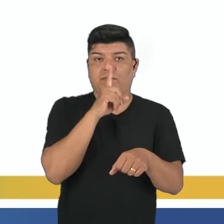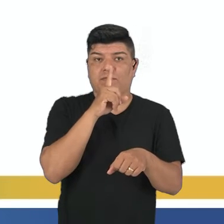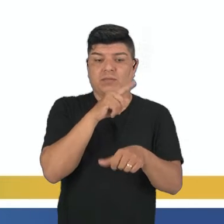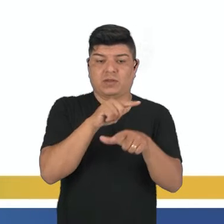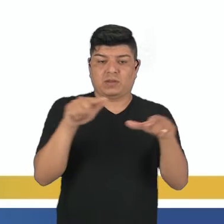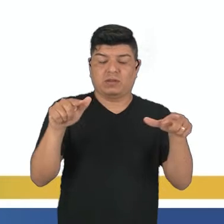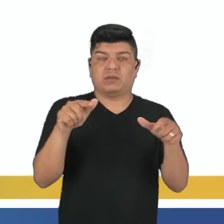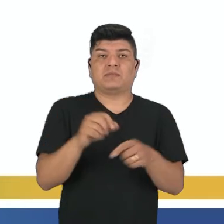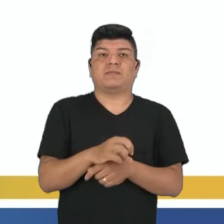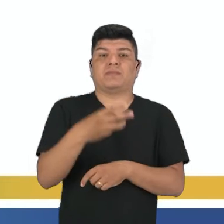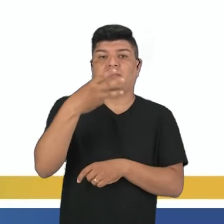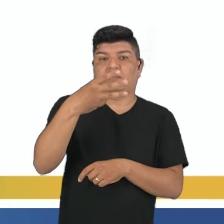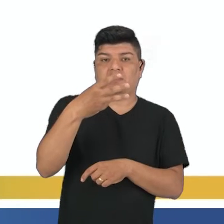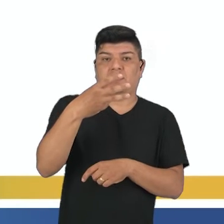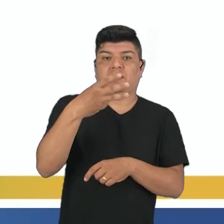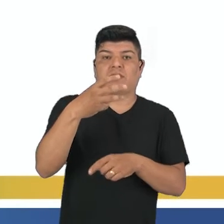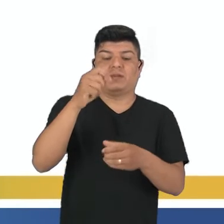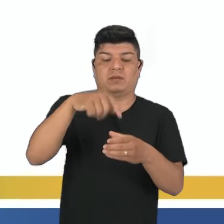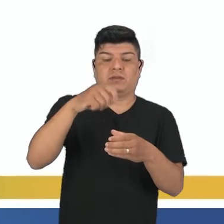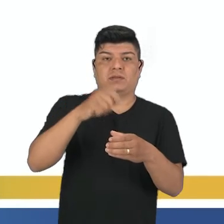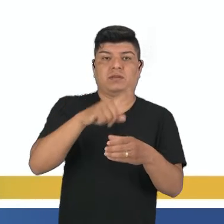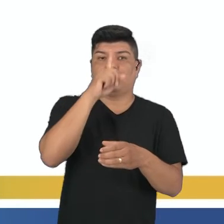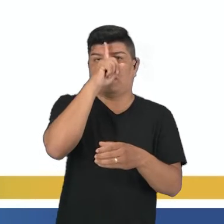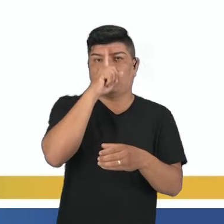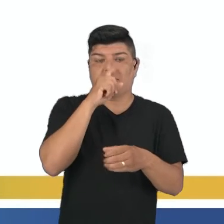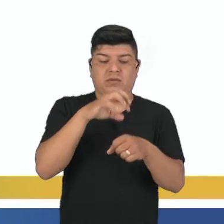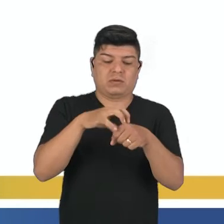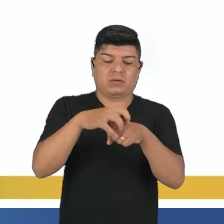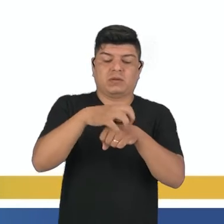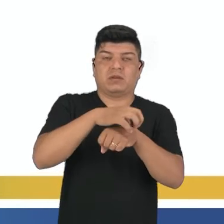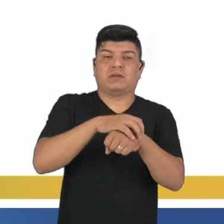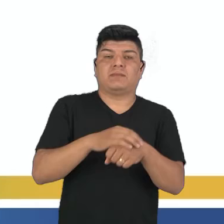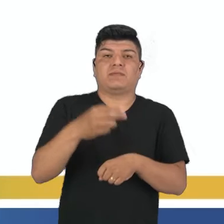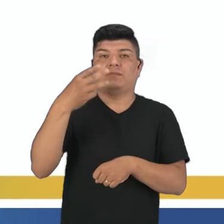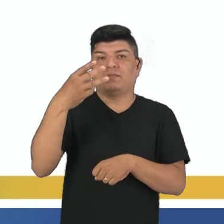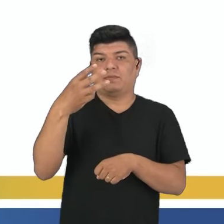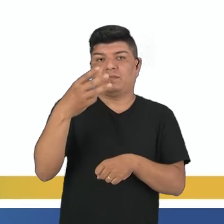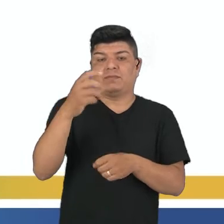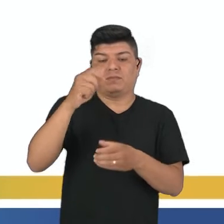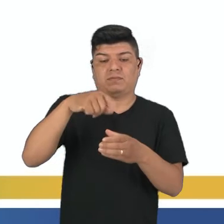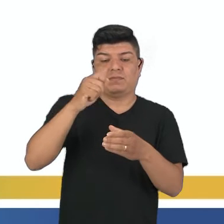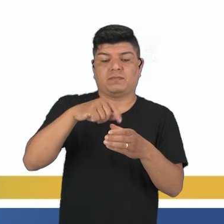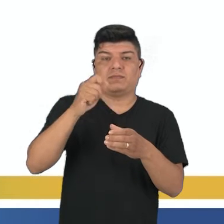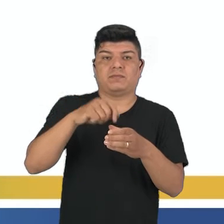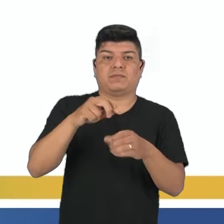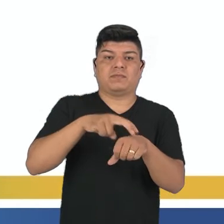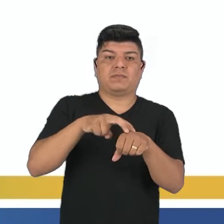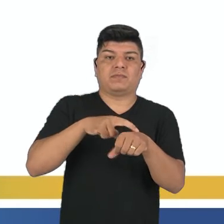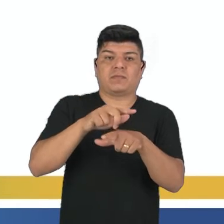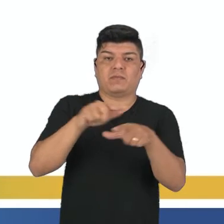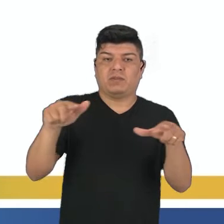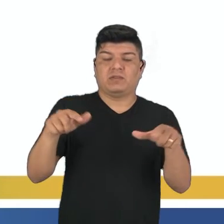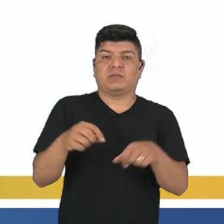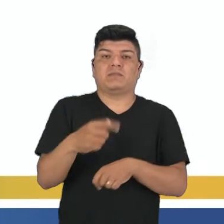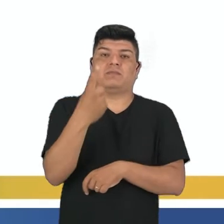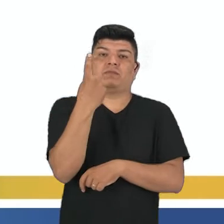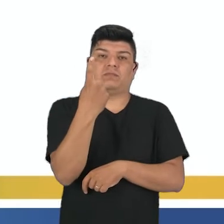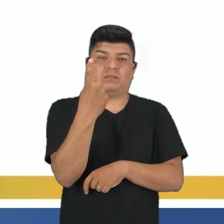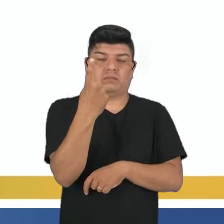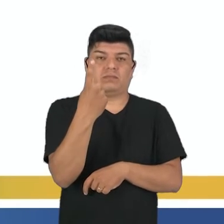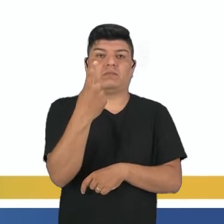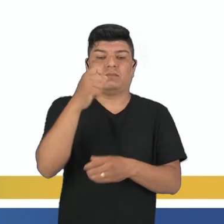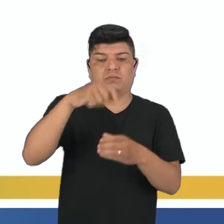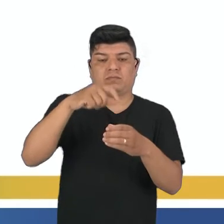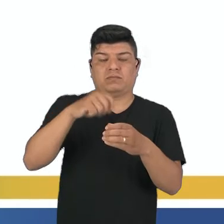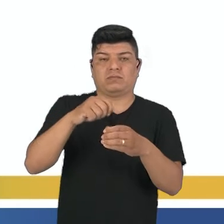e lisa, 3 tipos de semente amarela e rugosa, 3 tipos de semente verde lisa e um tipo de